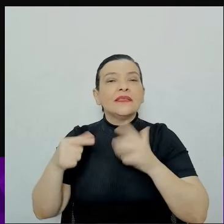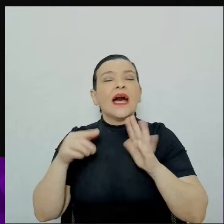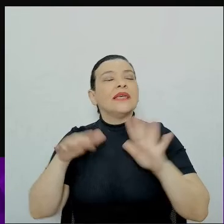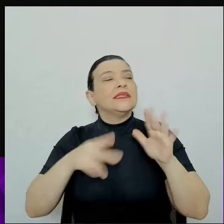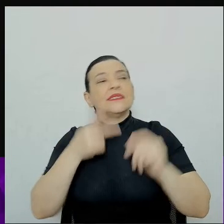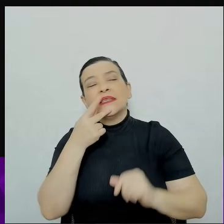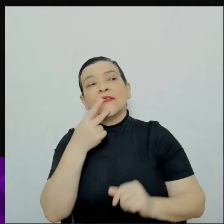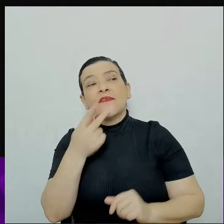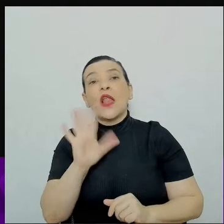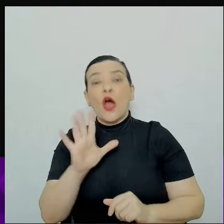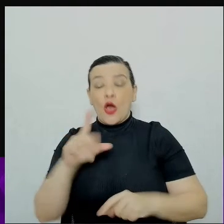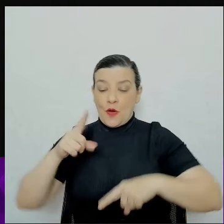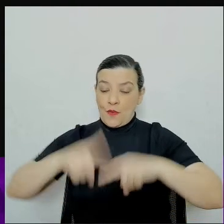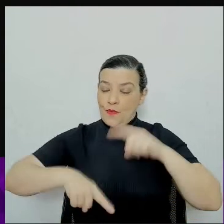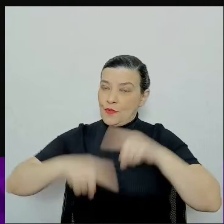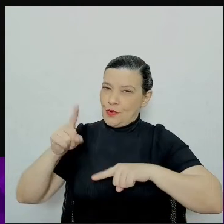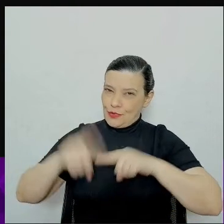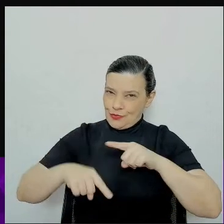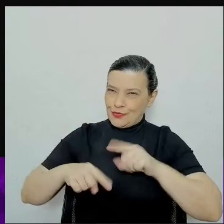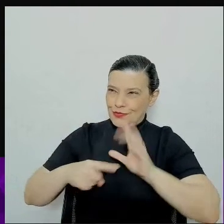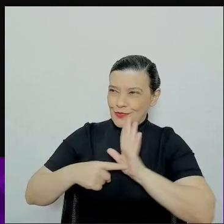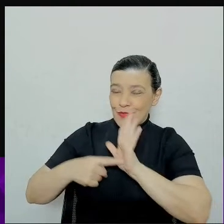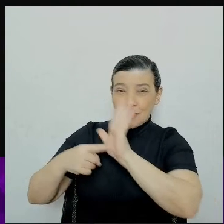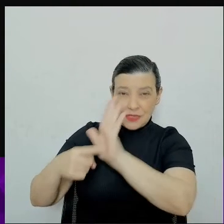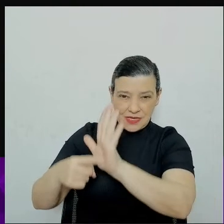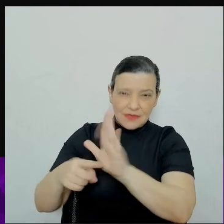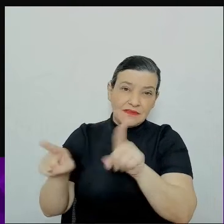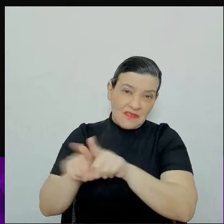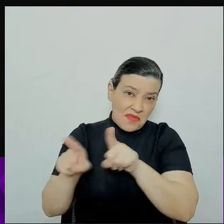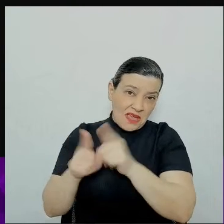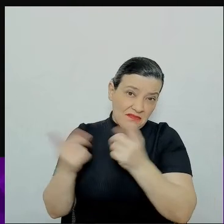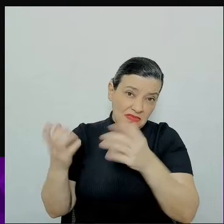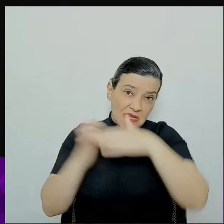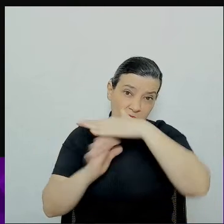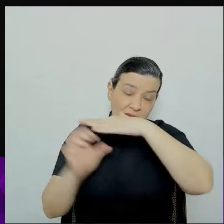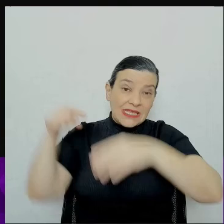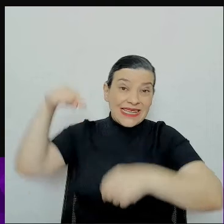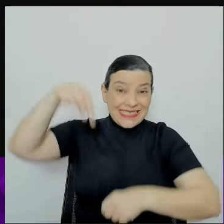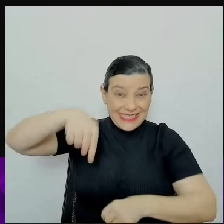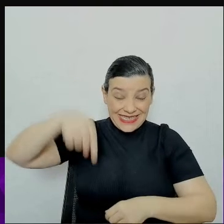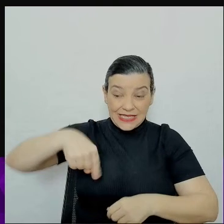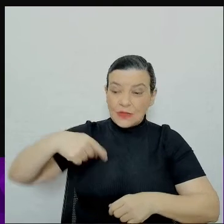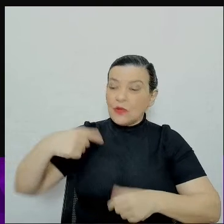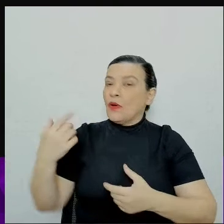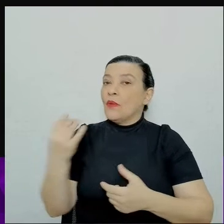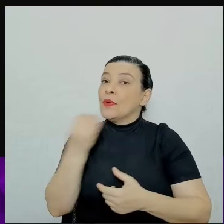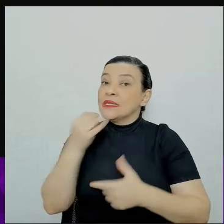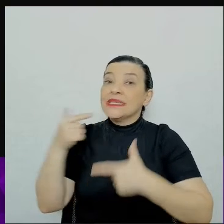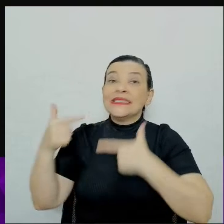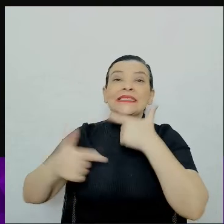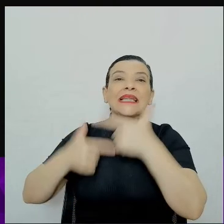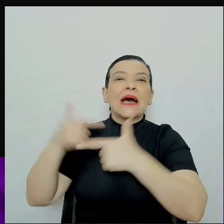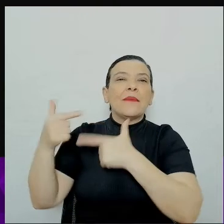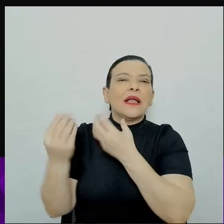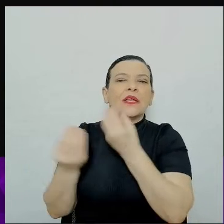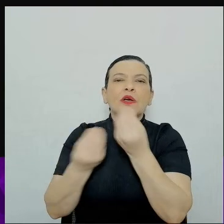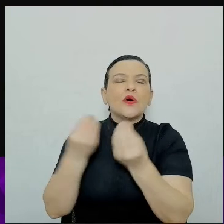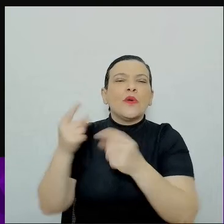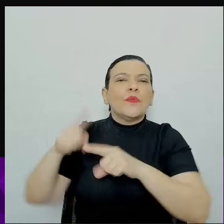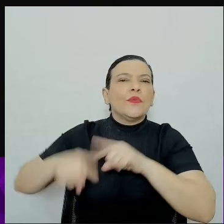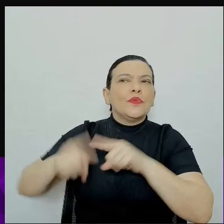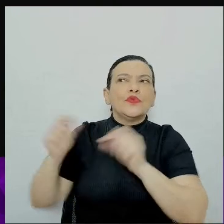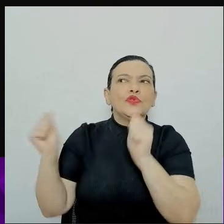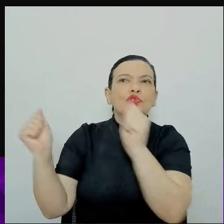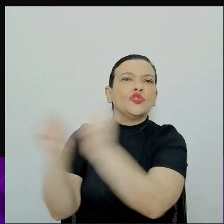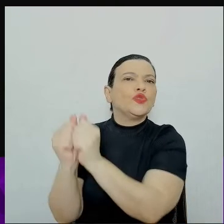mas exemplo que a gente, inclusive, vive aqui dentro da nossa realidade. A gente está entregando um serviço de onboard de contas, um produto. Como que a